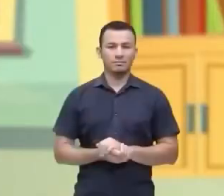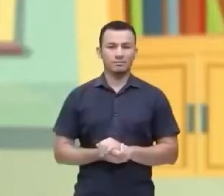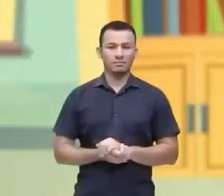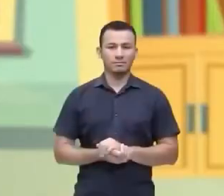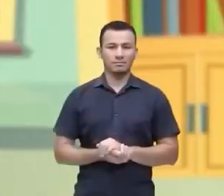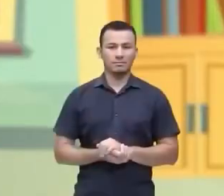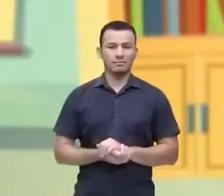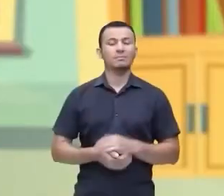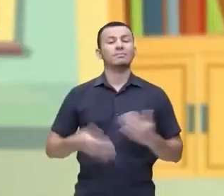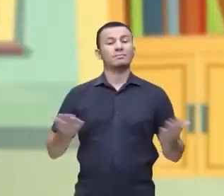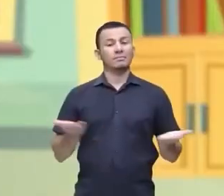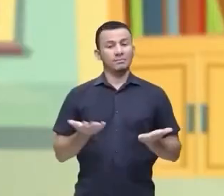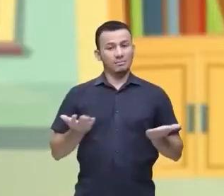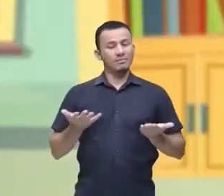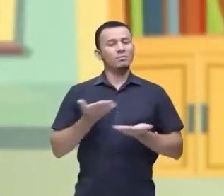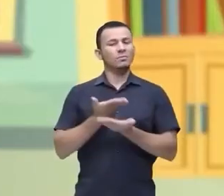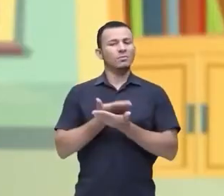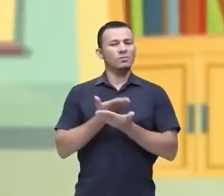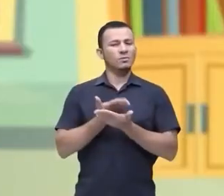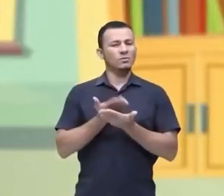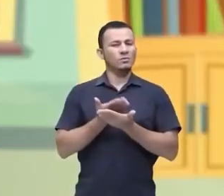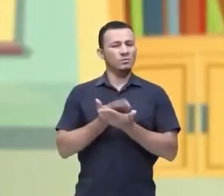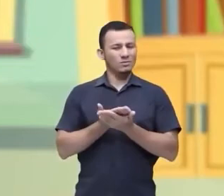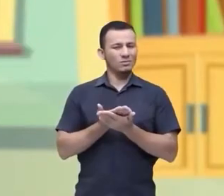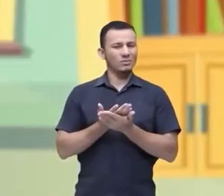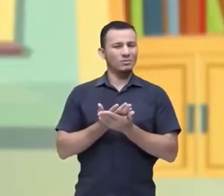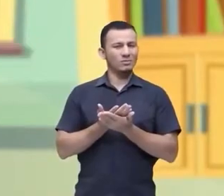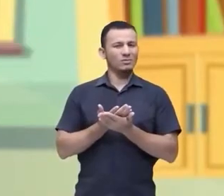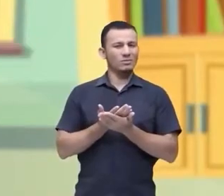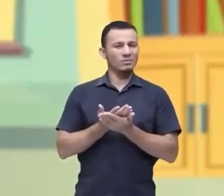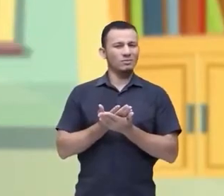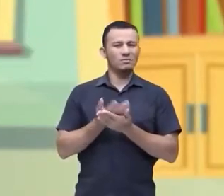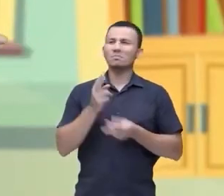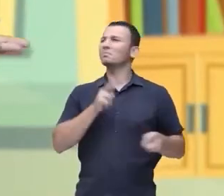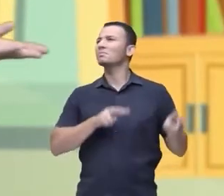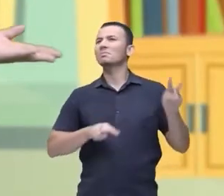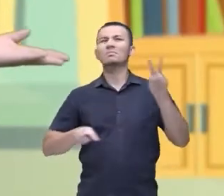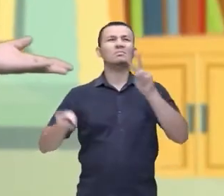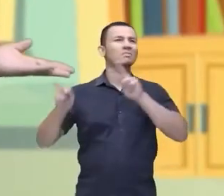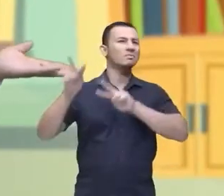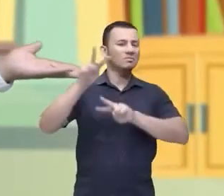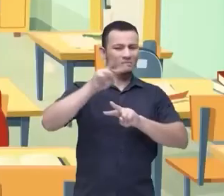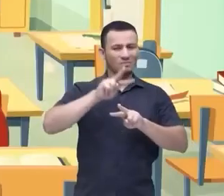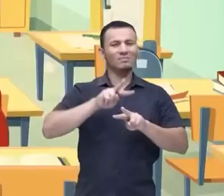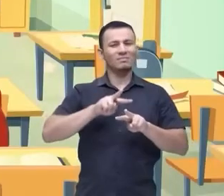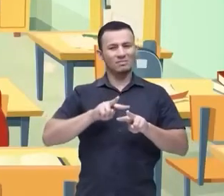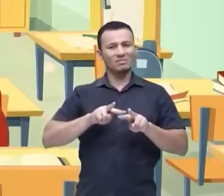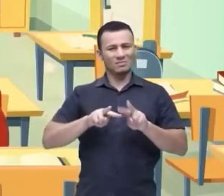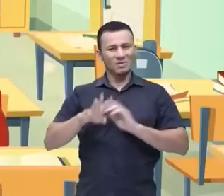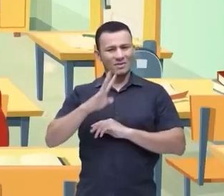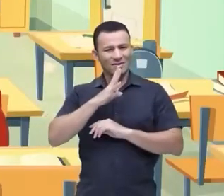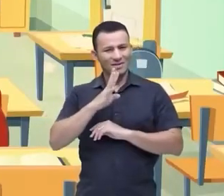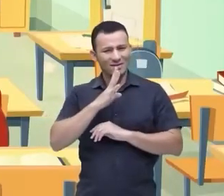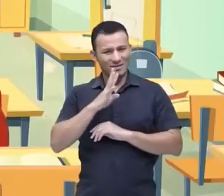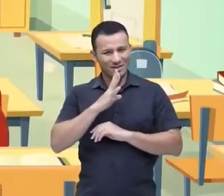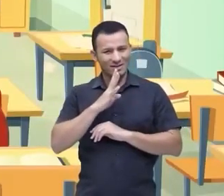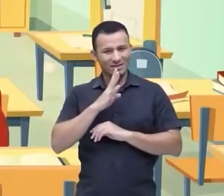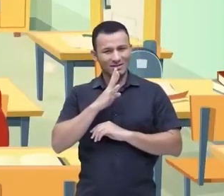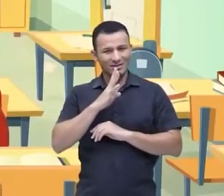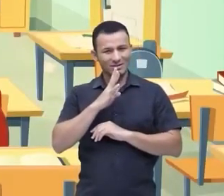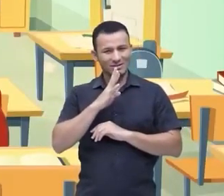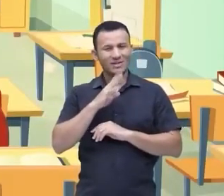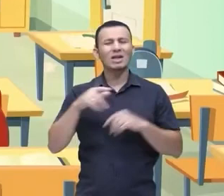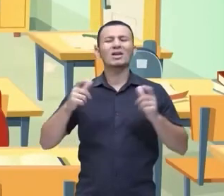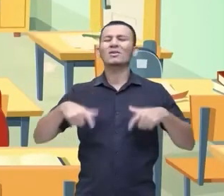E hoje nossa aula começa nesse espaço que vocês conhecem tanto, na